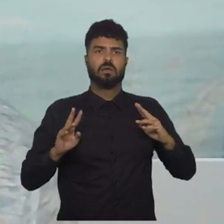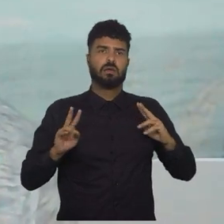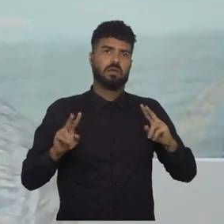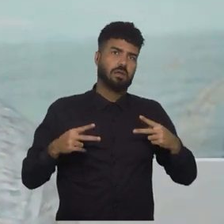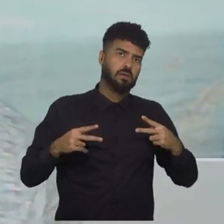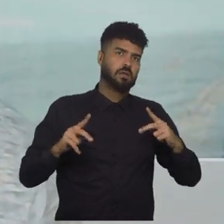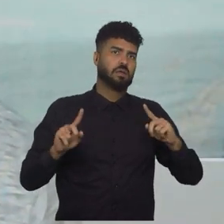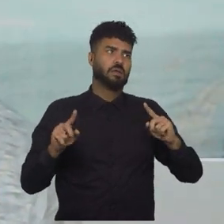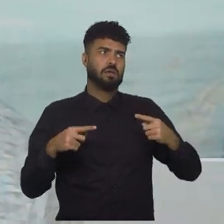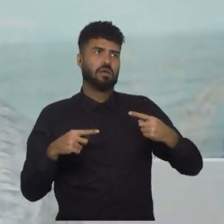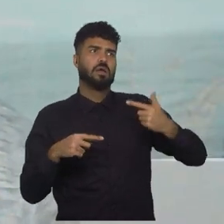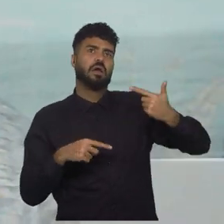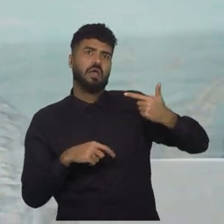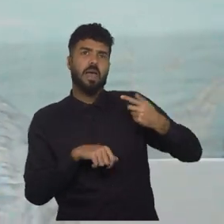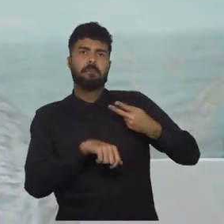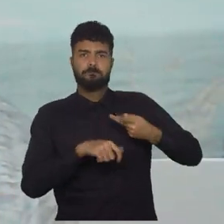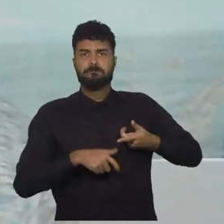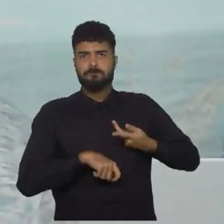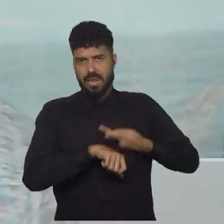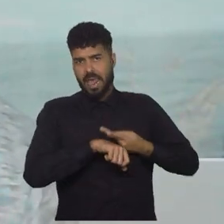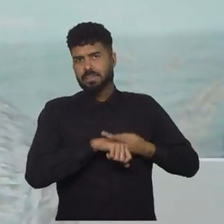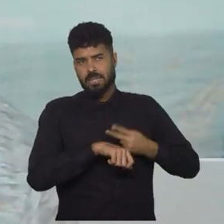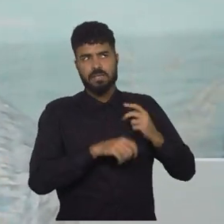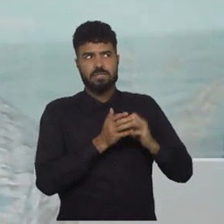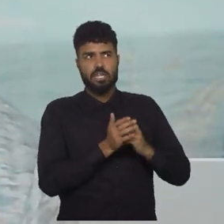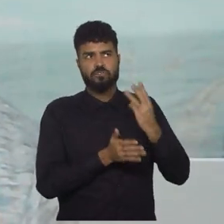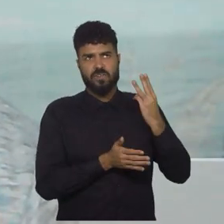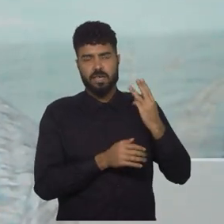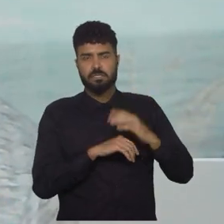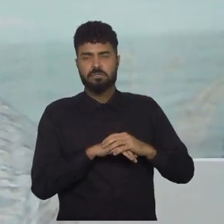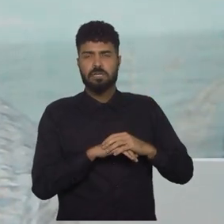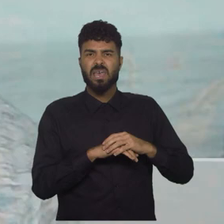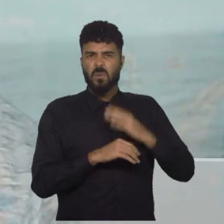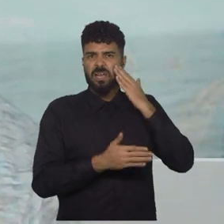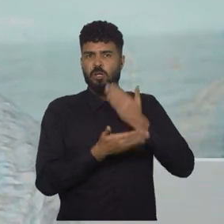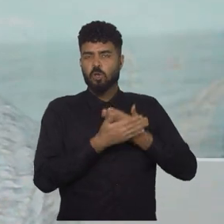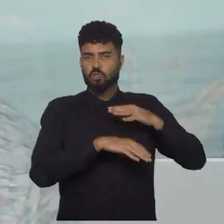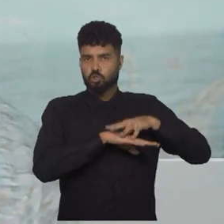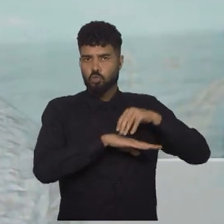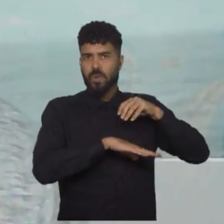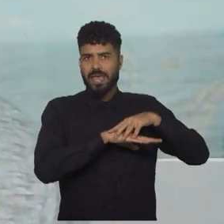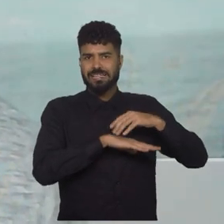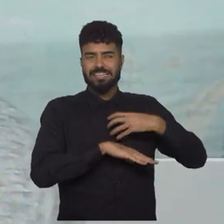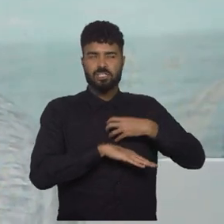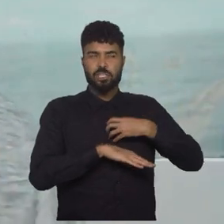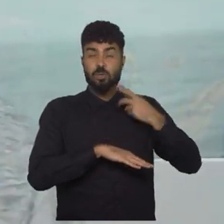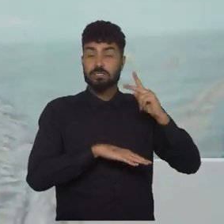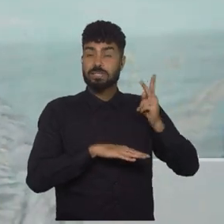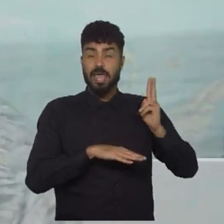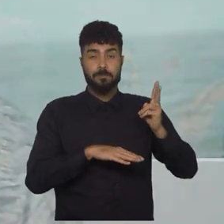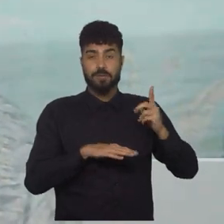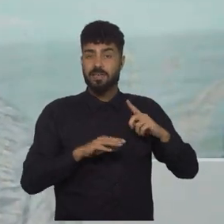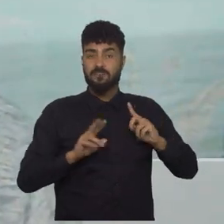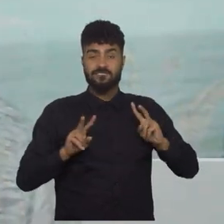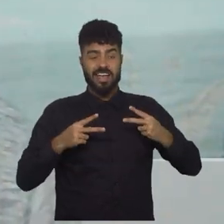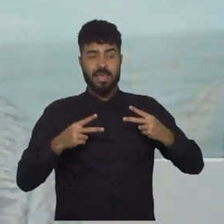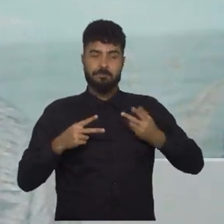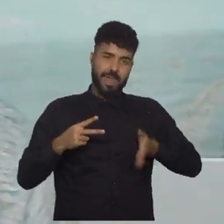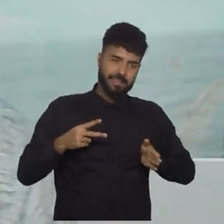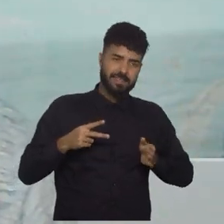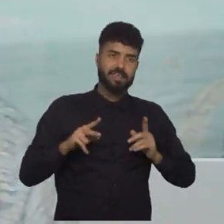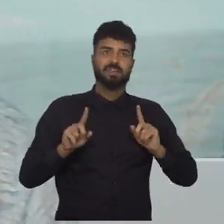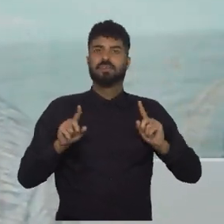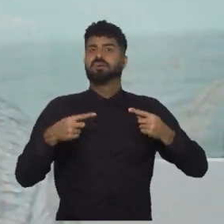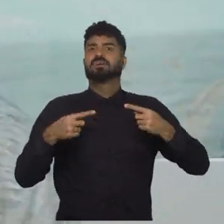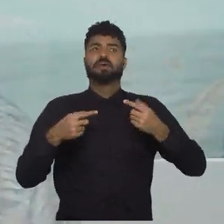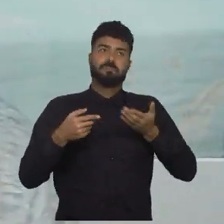né? 3 vezes, enfim, acho que a Suécia ela tem essa cisma, né? Alguns até jocosamente